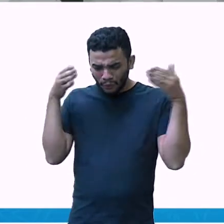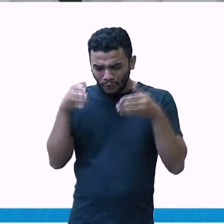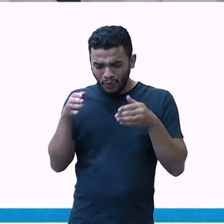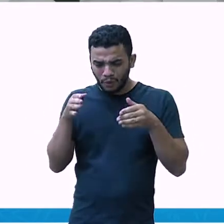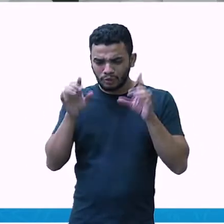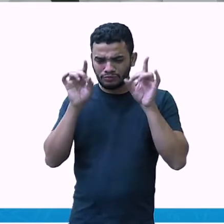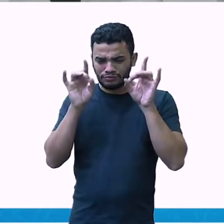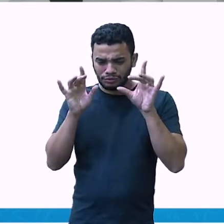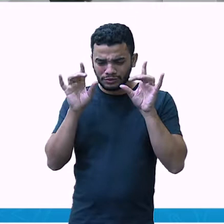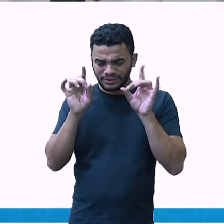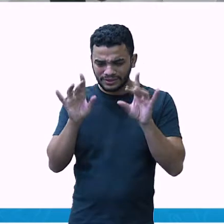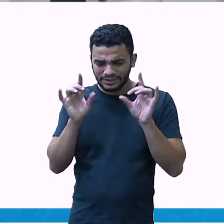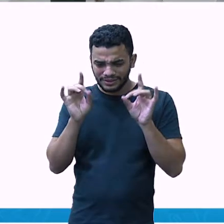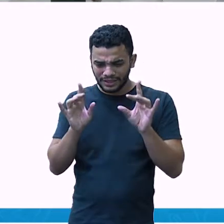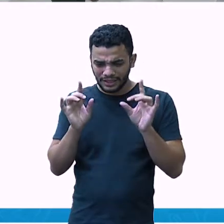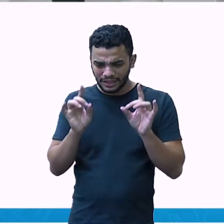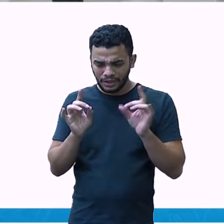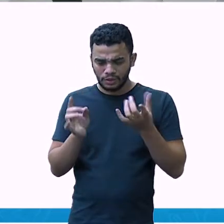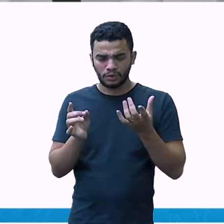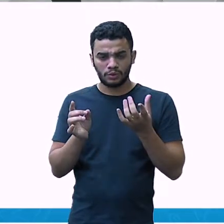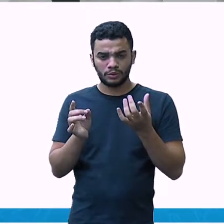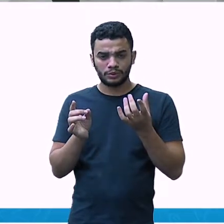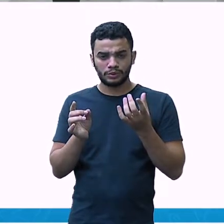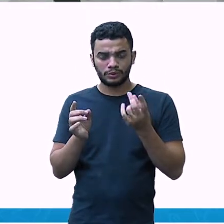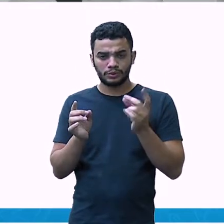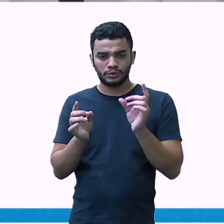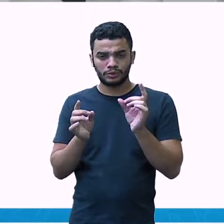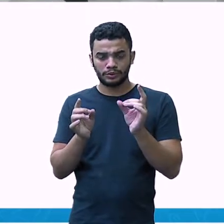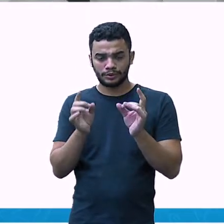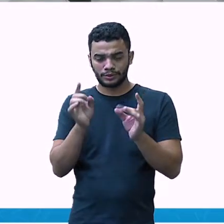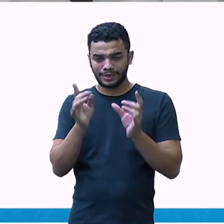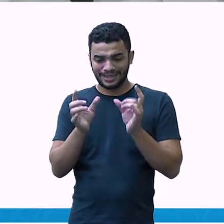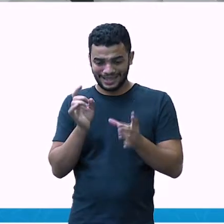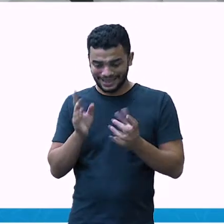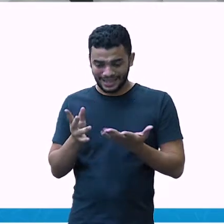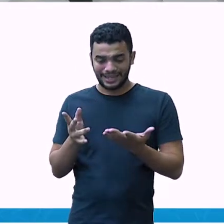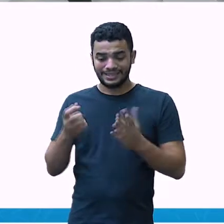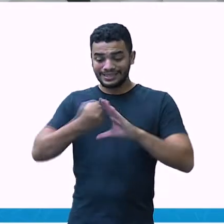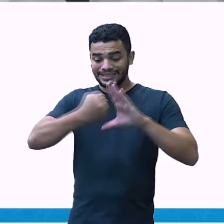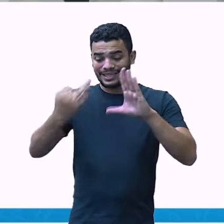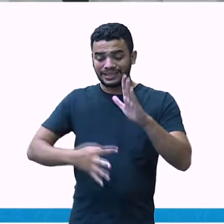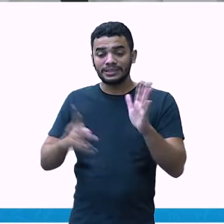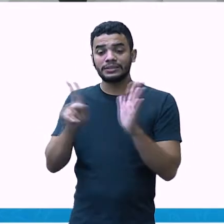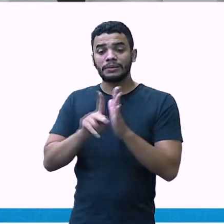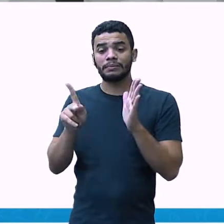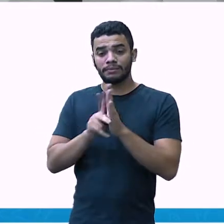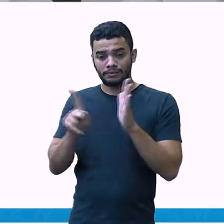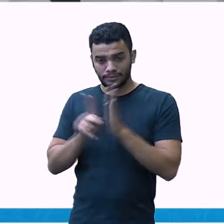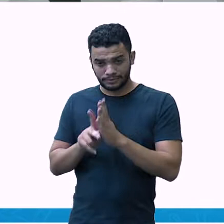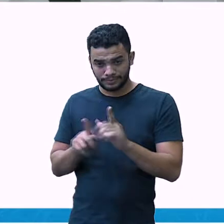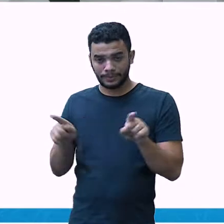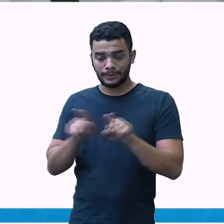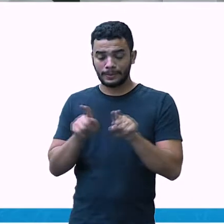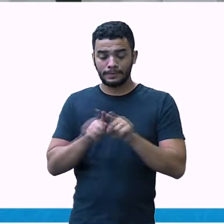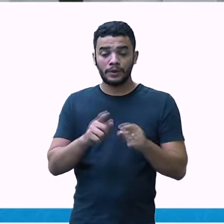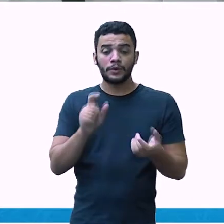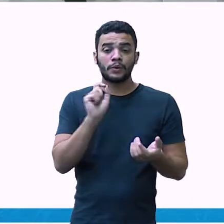que se refere a pesquisa, é muito importante, escolha da amostra que participou da